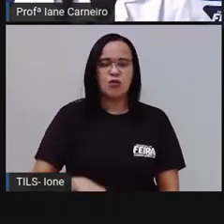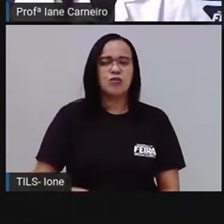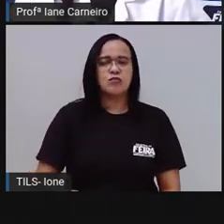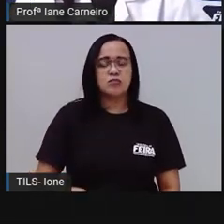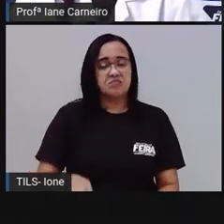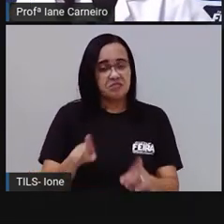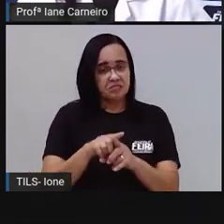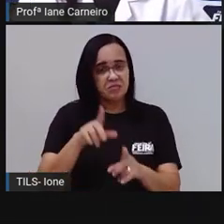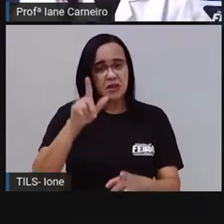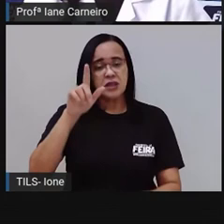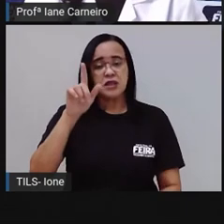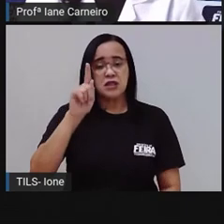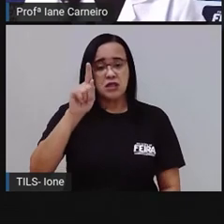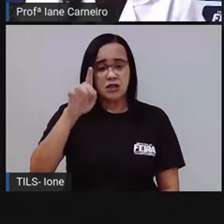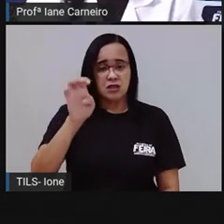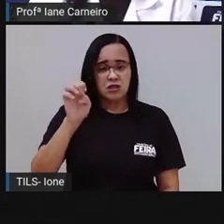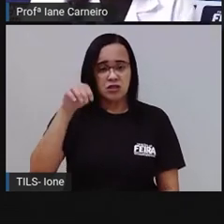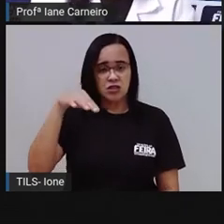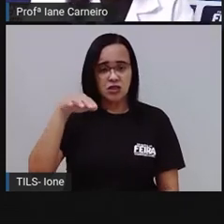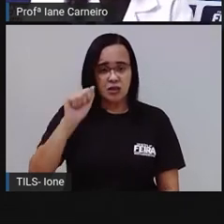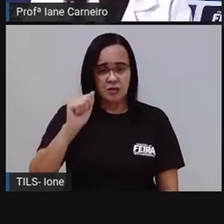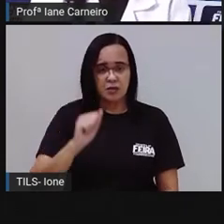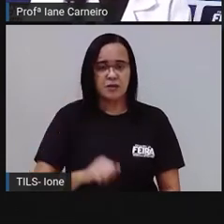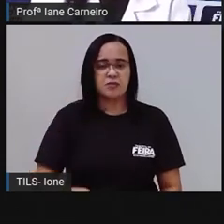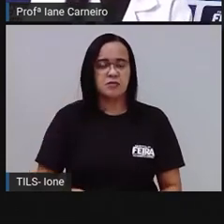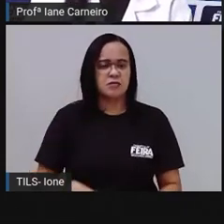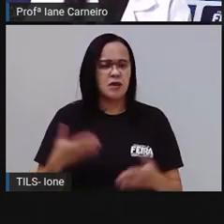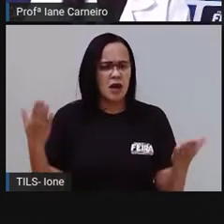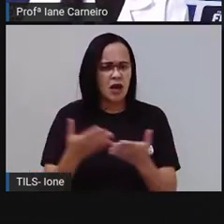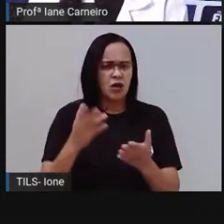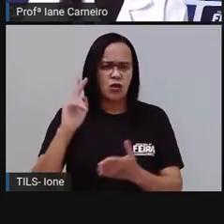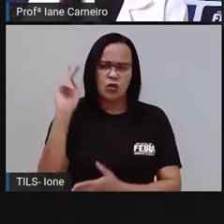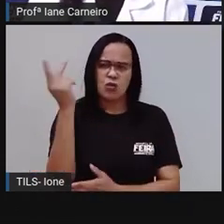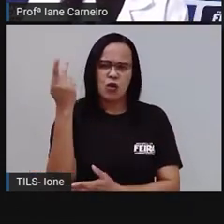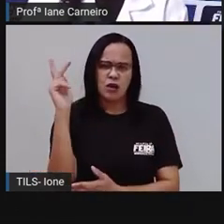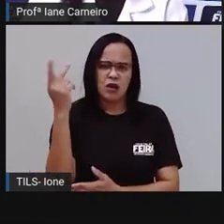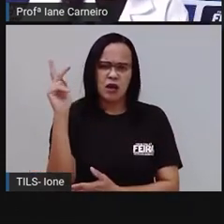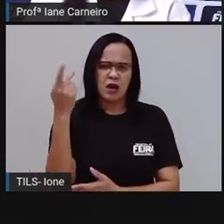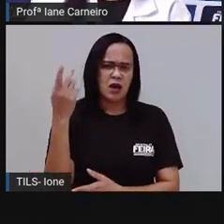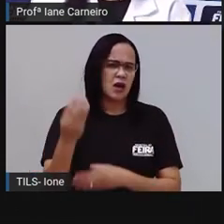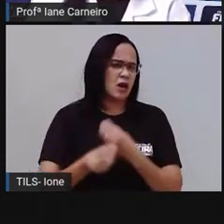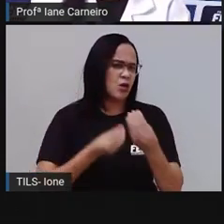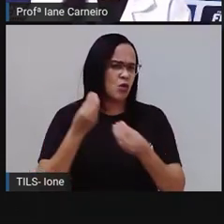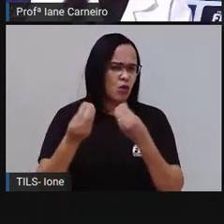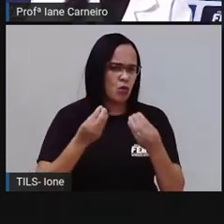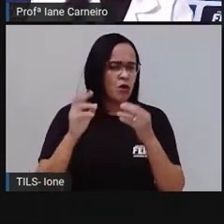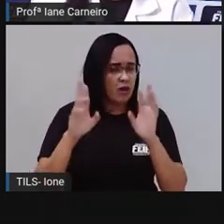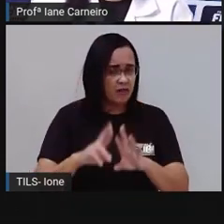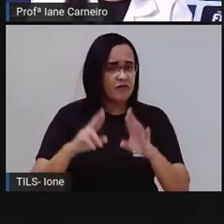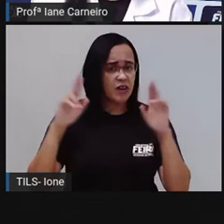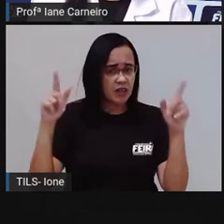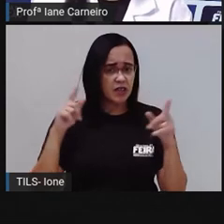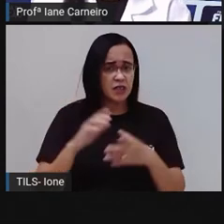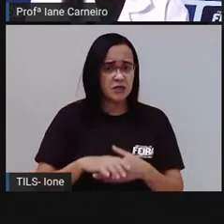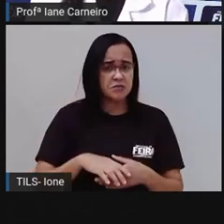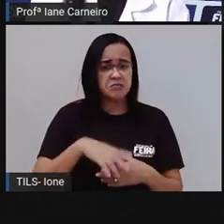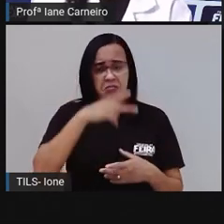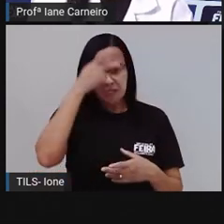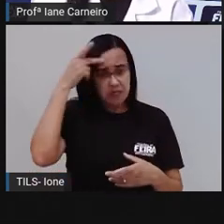H é interessante porque é uma letrinha, né? Que algumas pessoas falam que ela é uma letrinha muda, né? Que ela